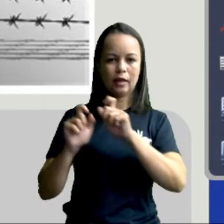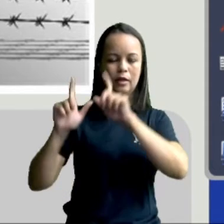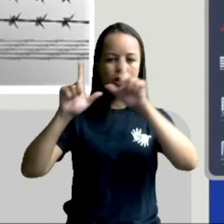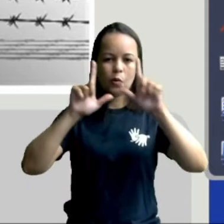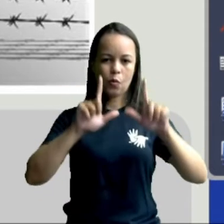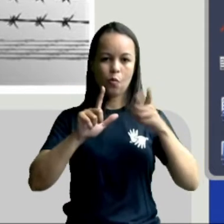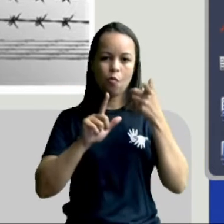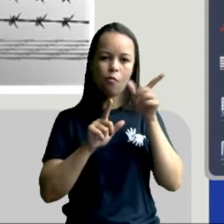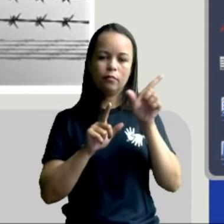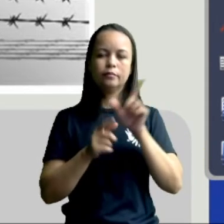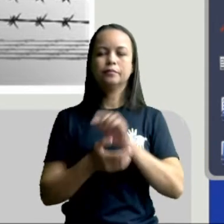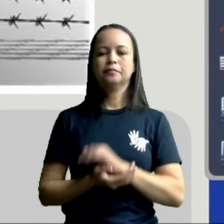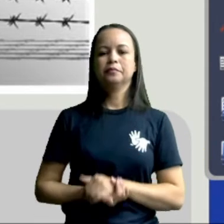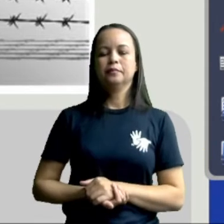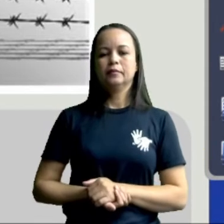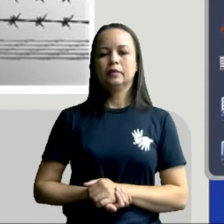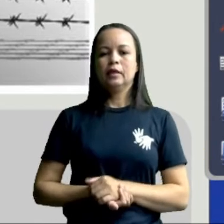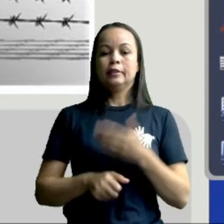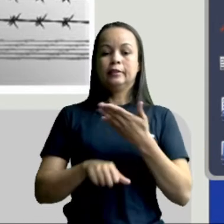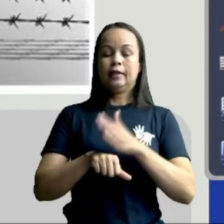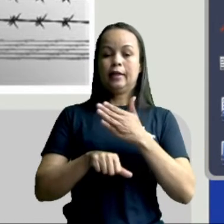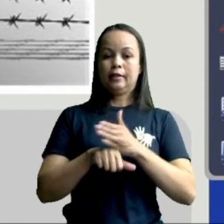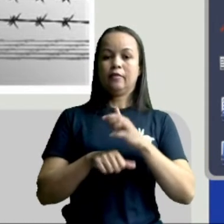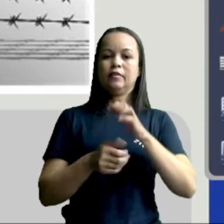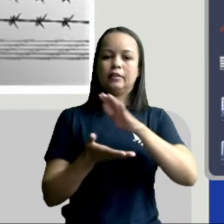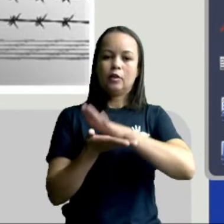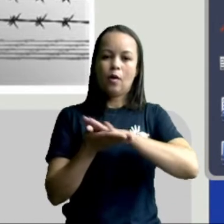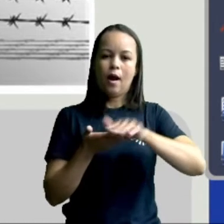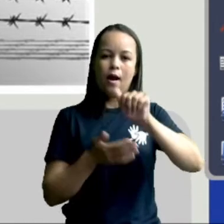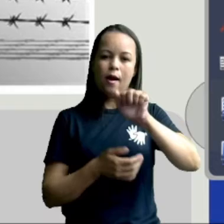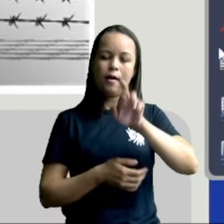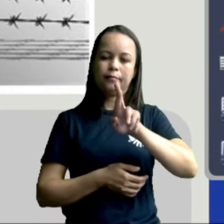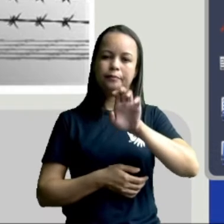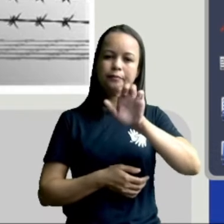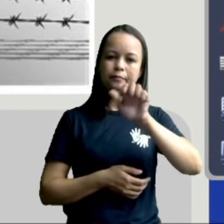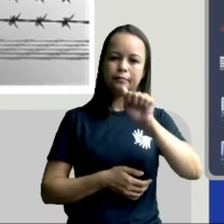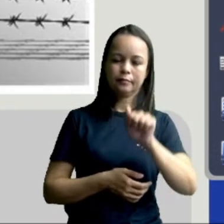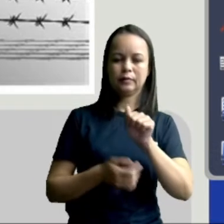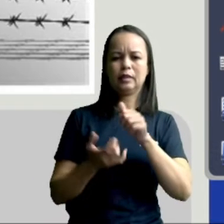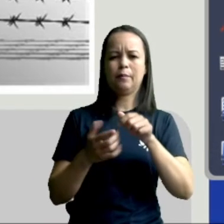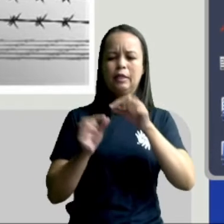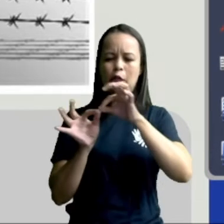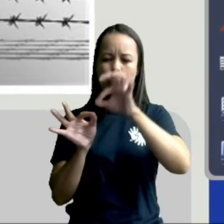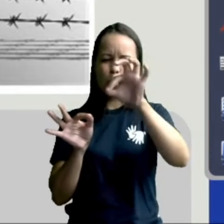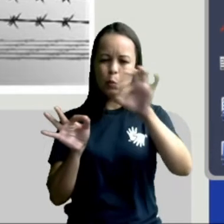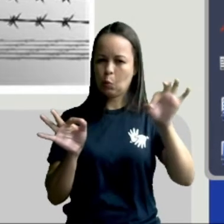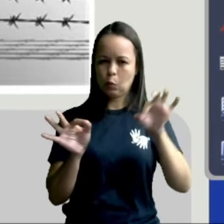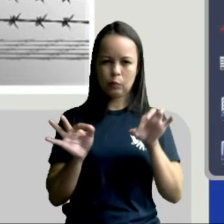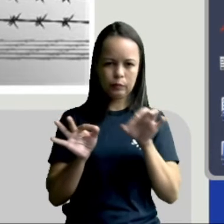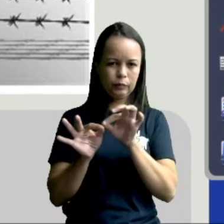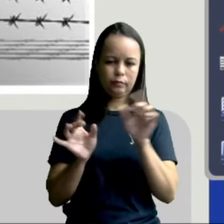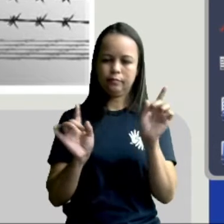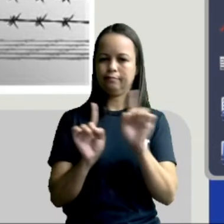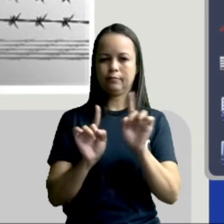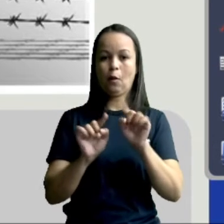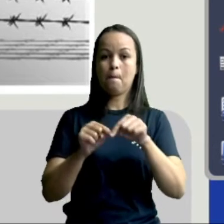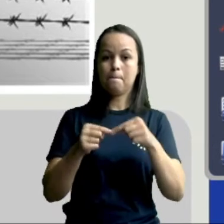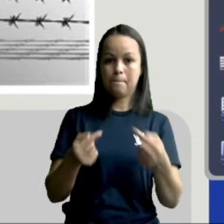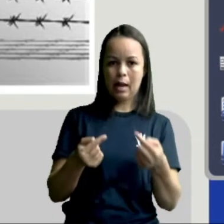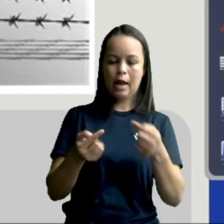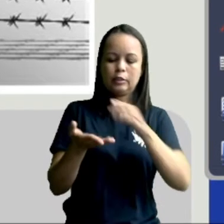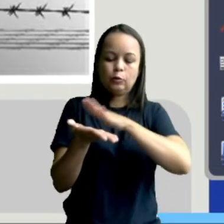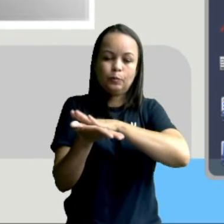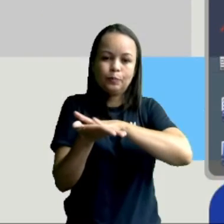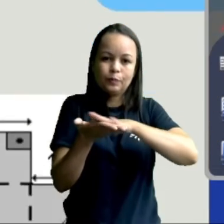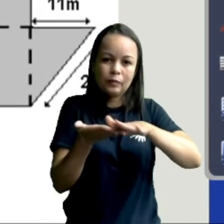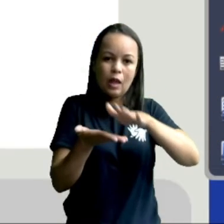vamos agora treinar fazendo uma diária, medindo não o contorno da figura, mas o tamanho